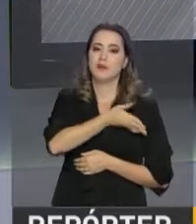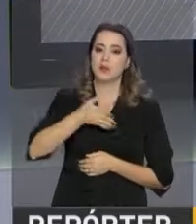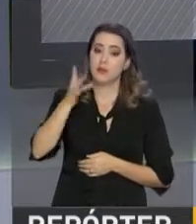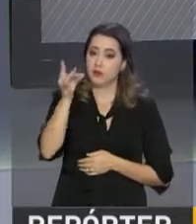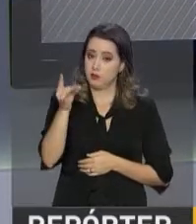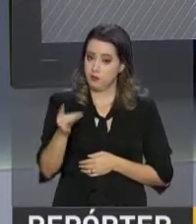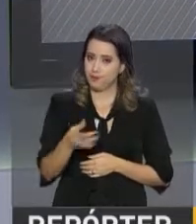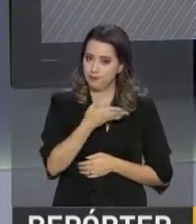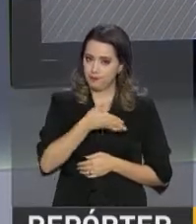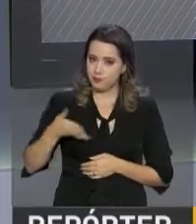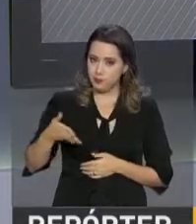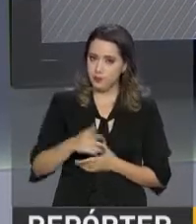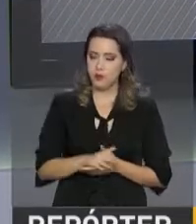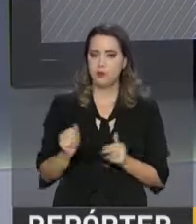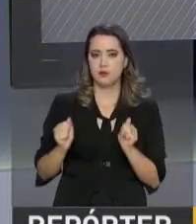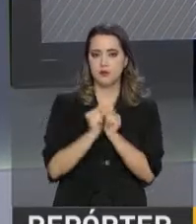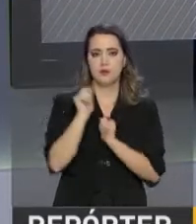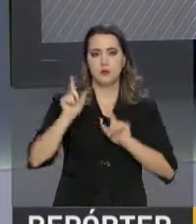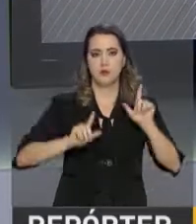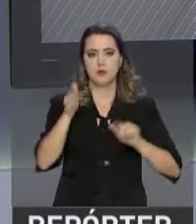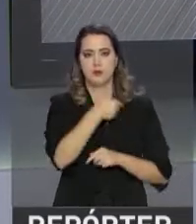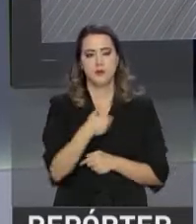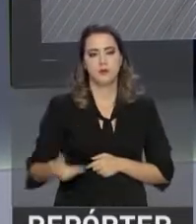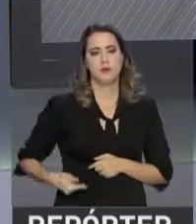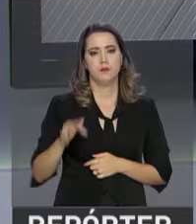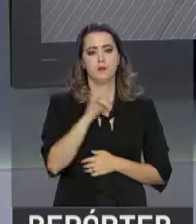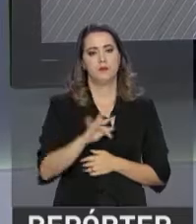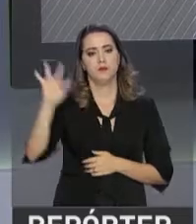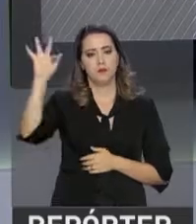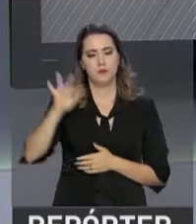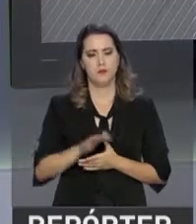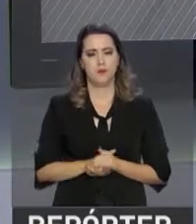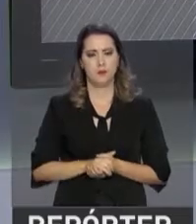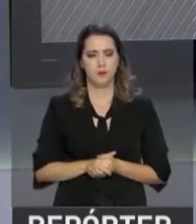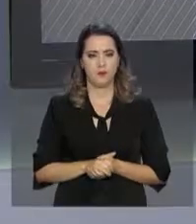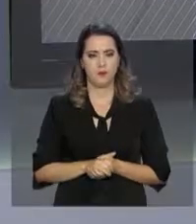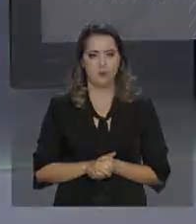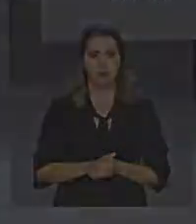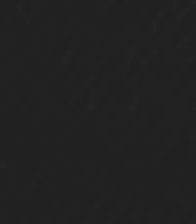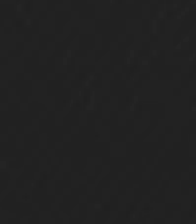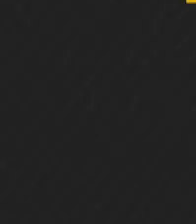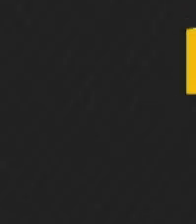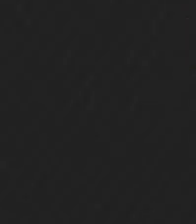ibéria na internet continue com a gente aqui na nbr a tv do governo federal